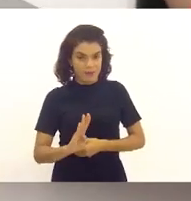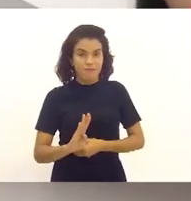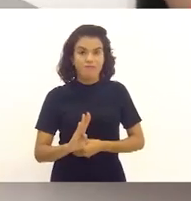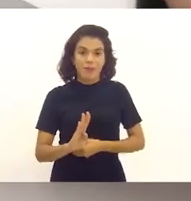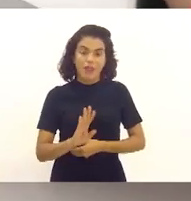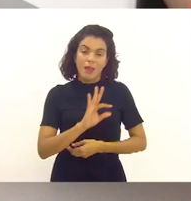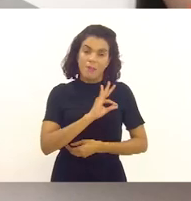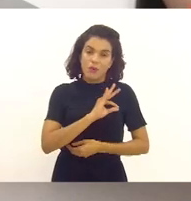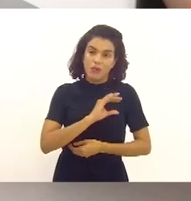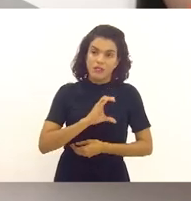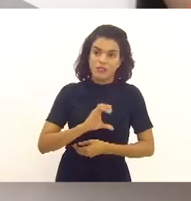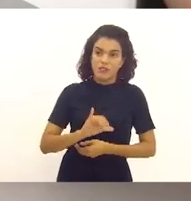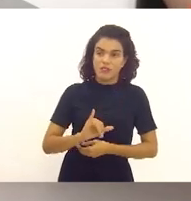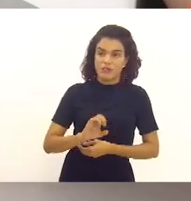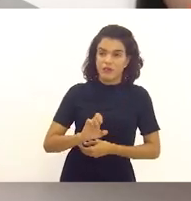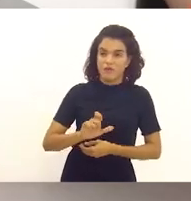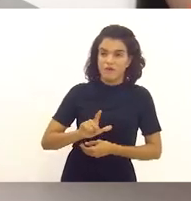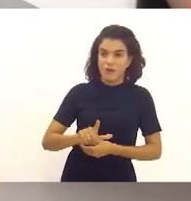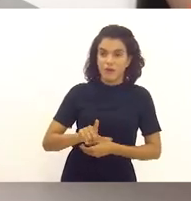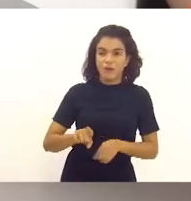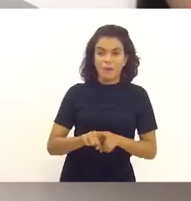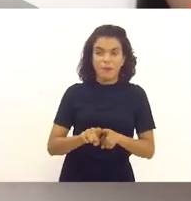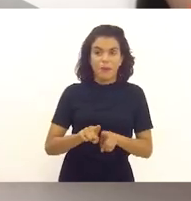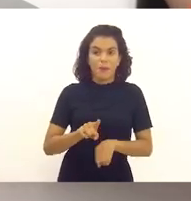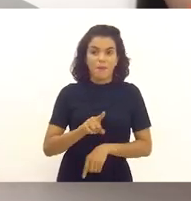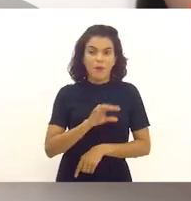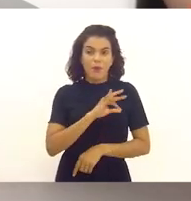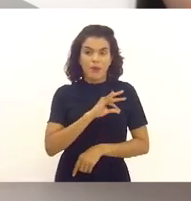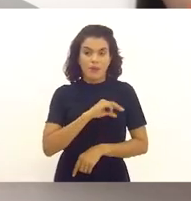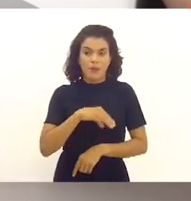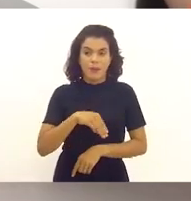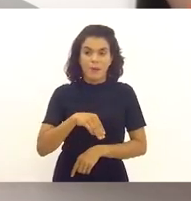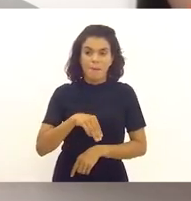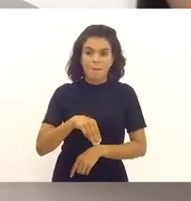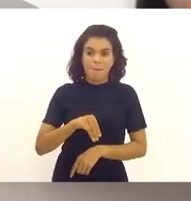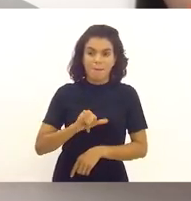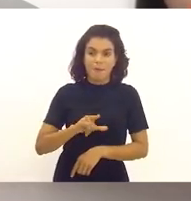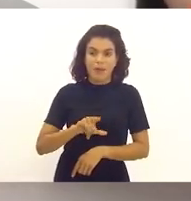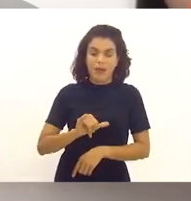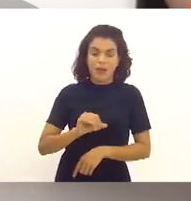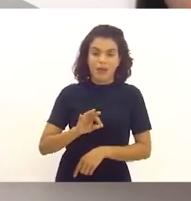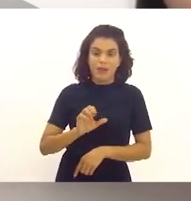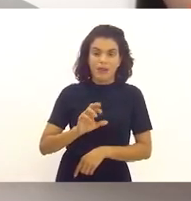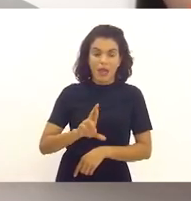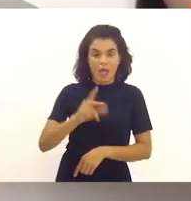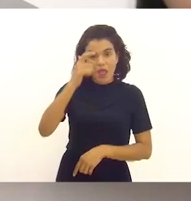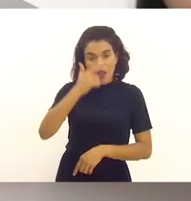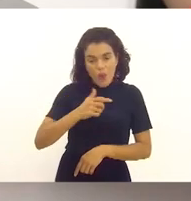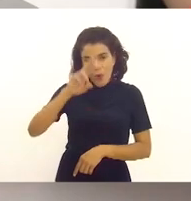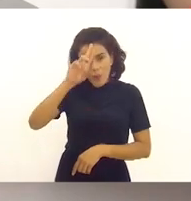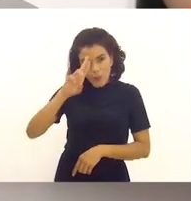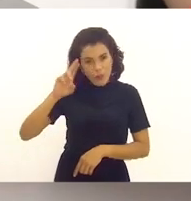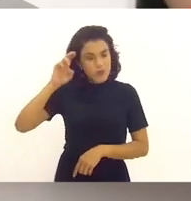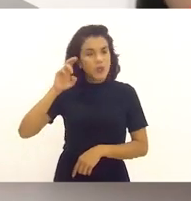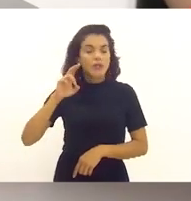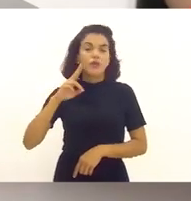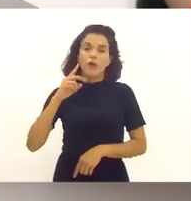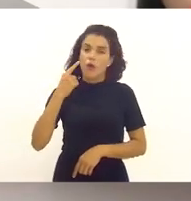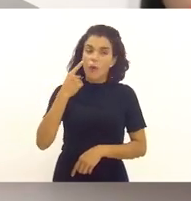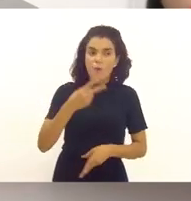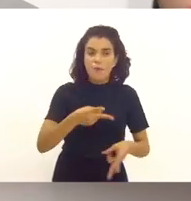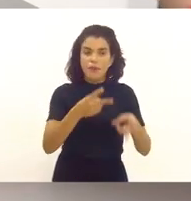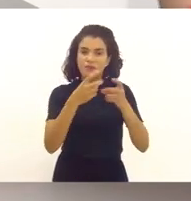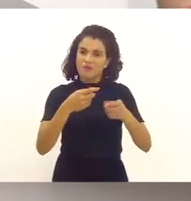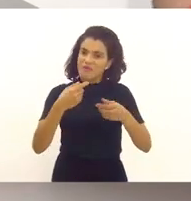na Polícia Civil polícia militar e a partir disso enquanto o usuário eu vi o que a gente precisa ainda